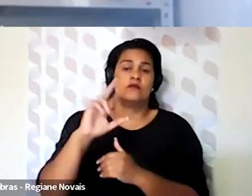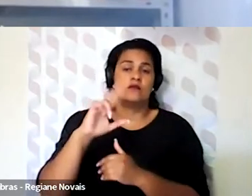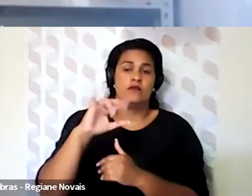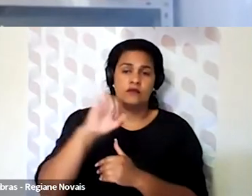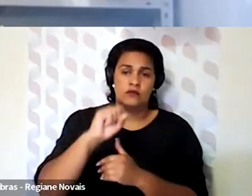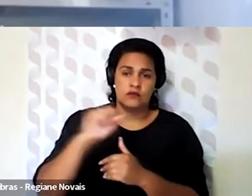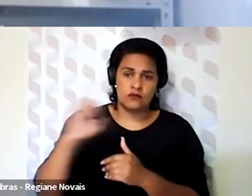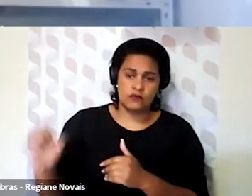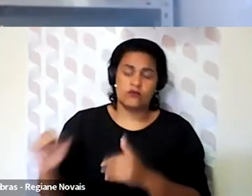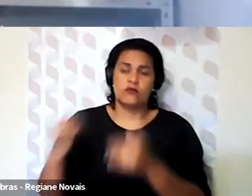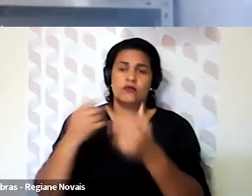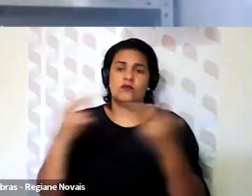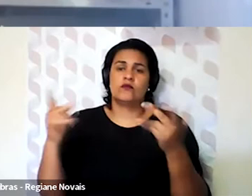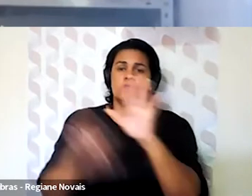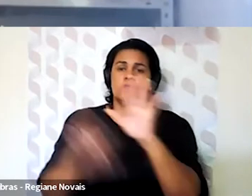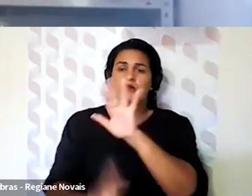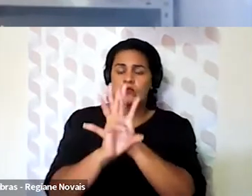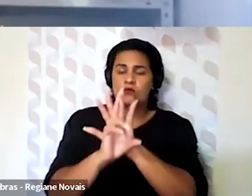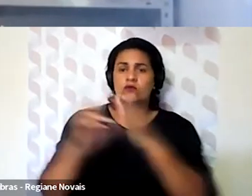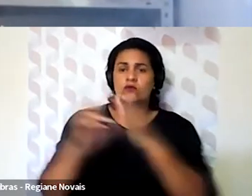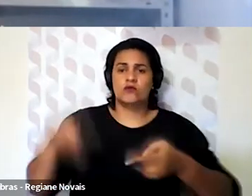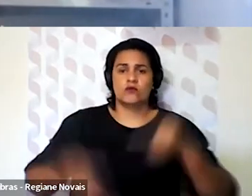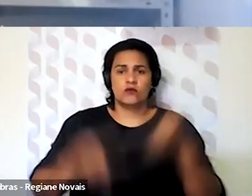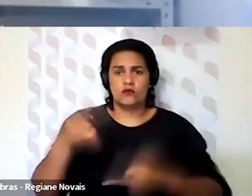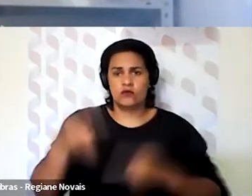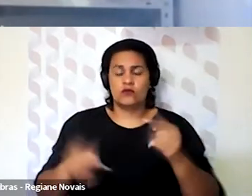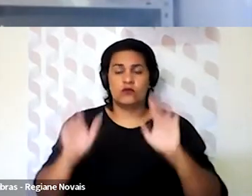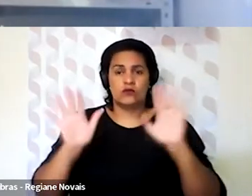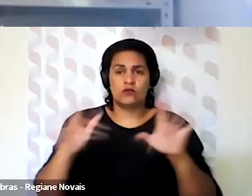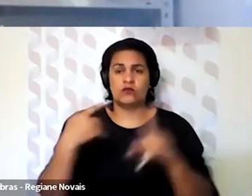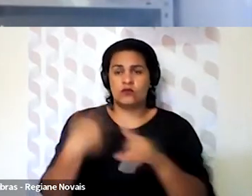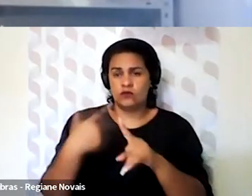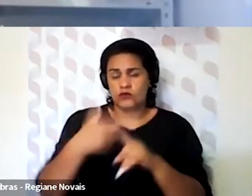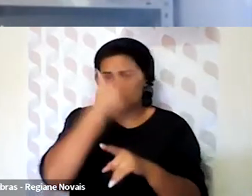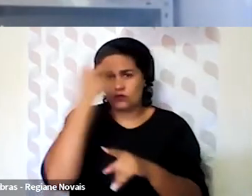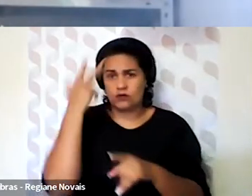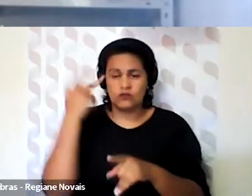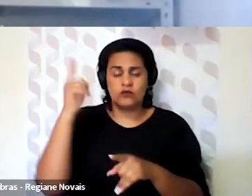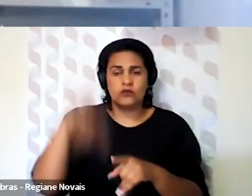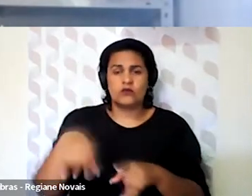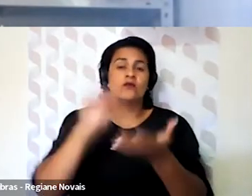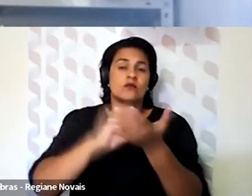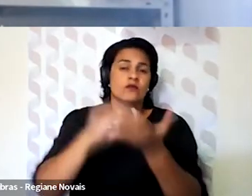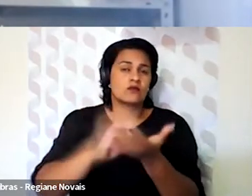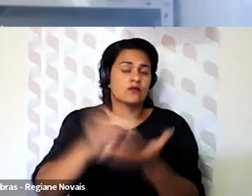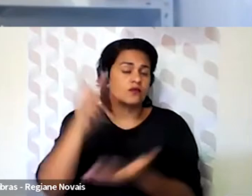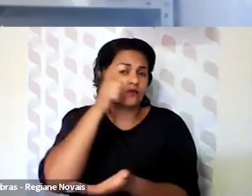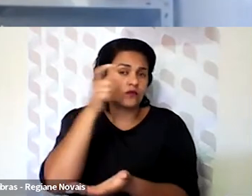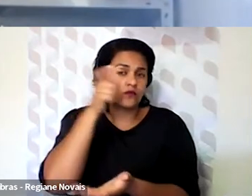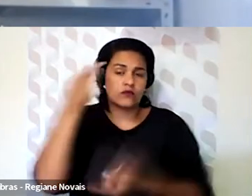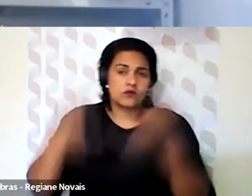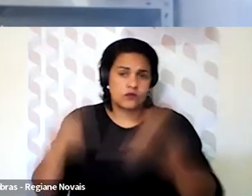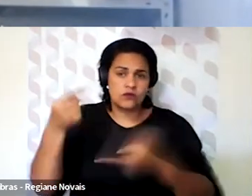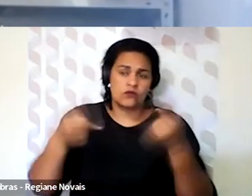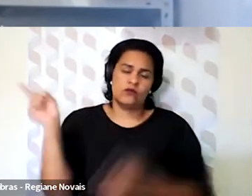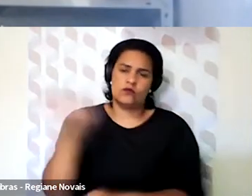a representação política, mas não porque as pessoas se desinteressam pela política, é porque o sistema político trata de varrer de si